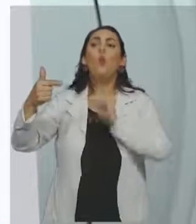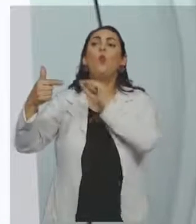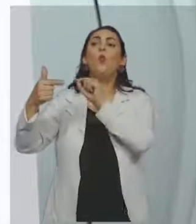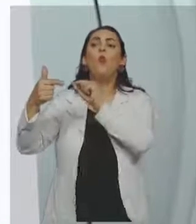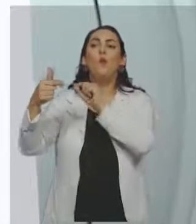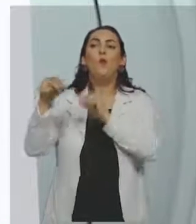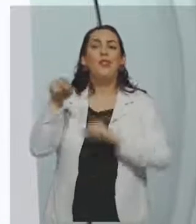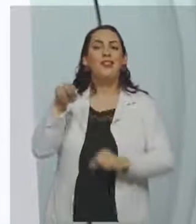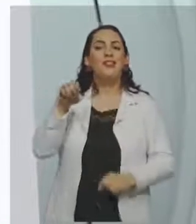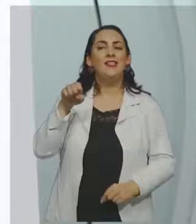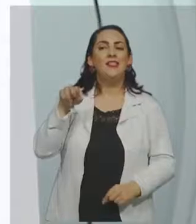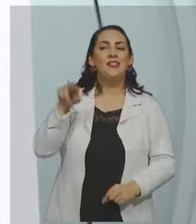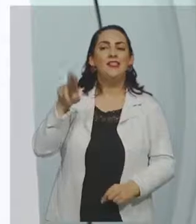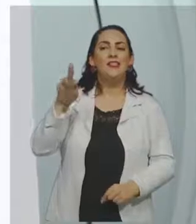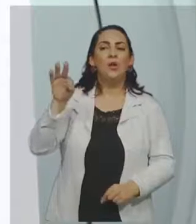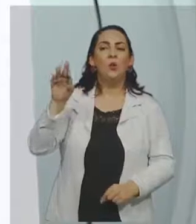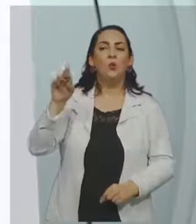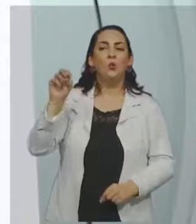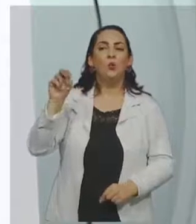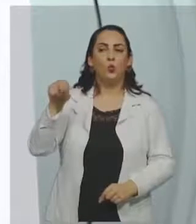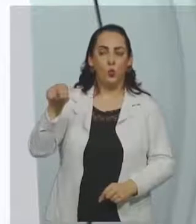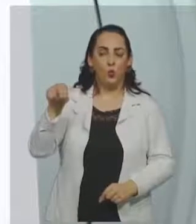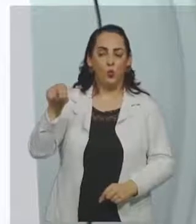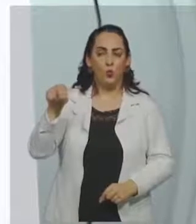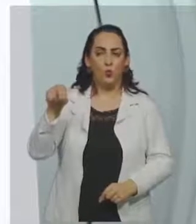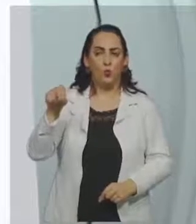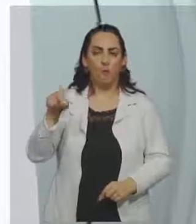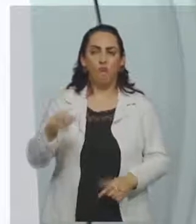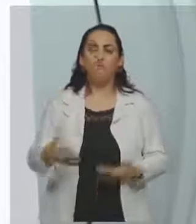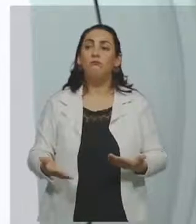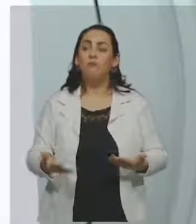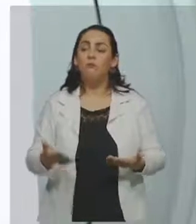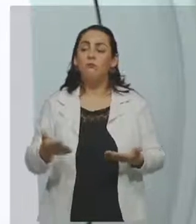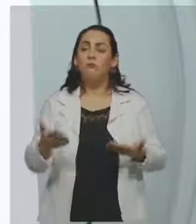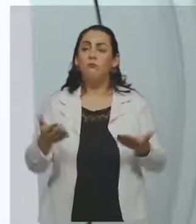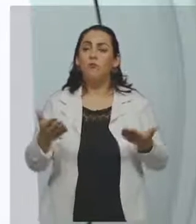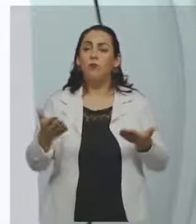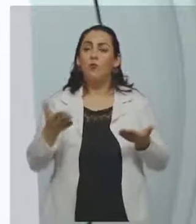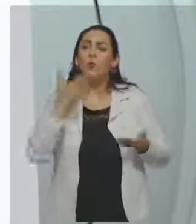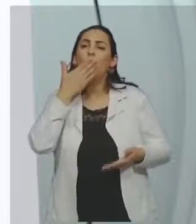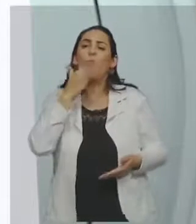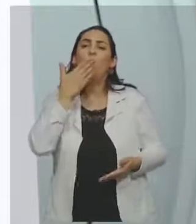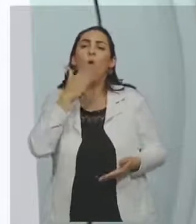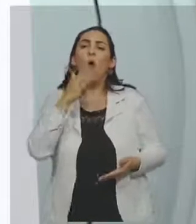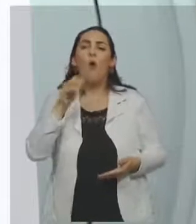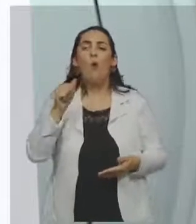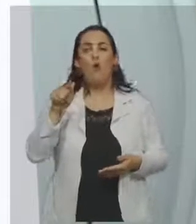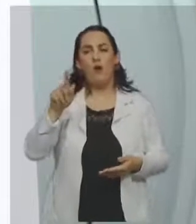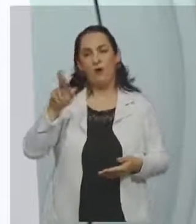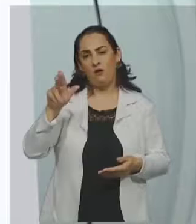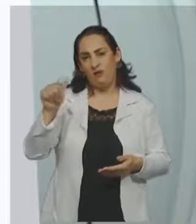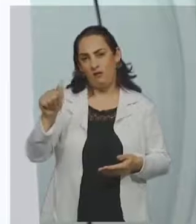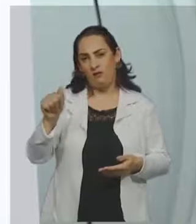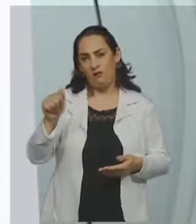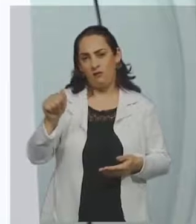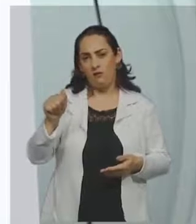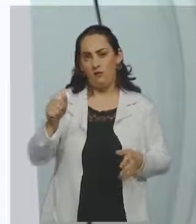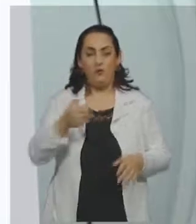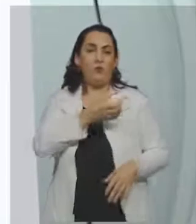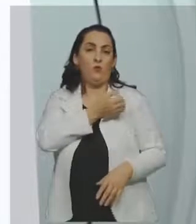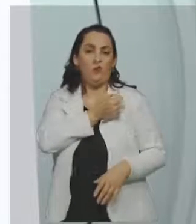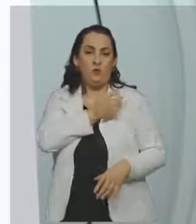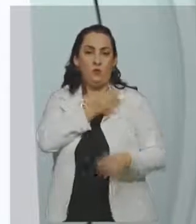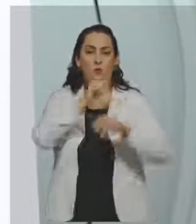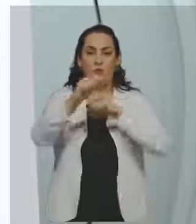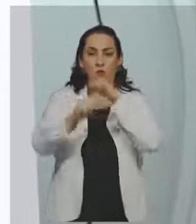nêutrons. Ok? Qual que é a carga? Bom, o número atômico vai representar para mim tanto